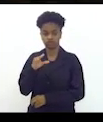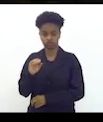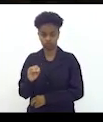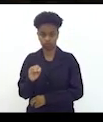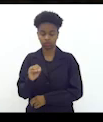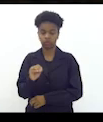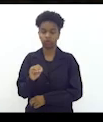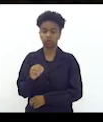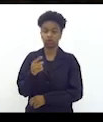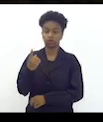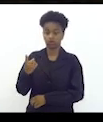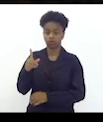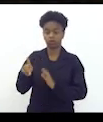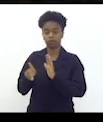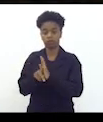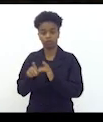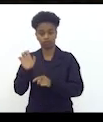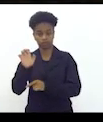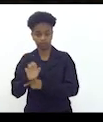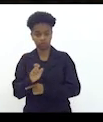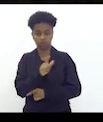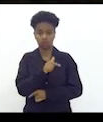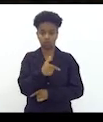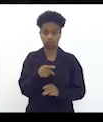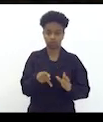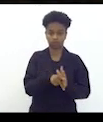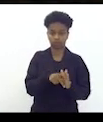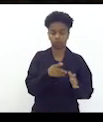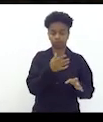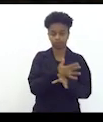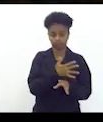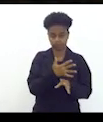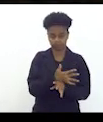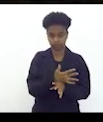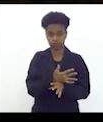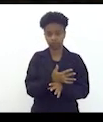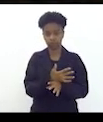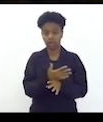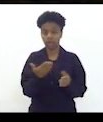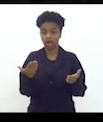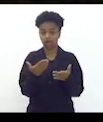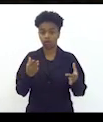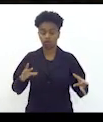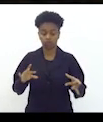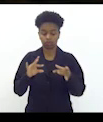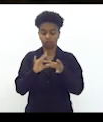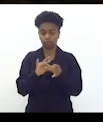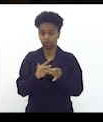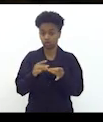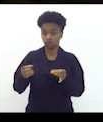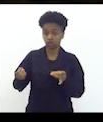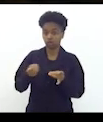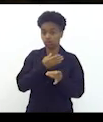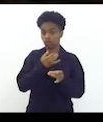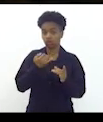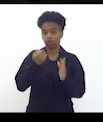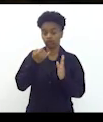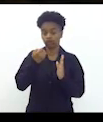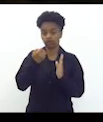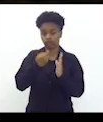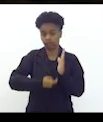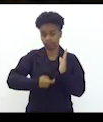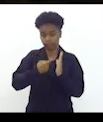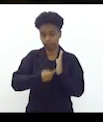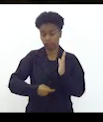e o ISS de competência municipal, se fundirão num novo imposto